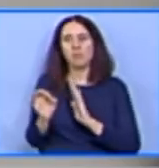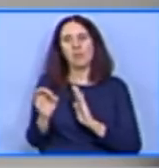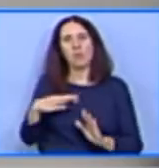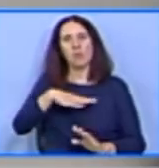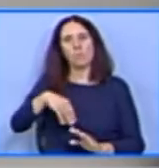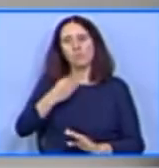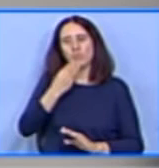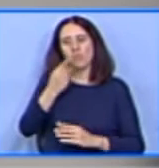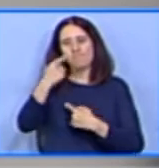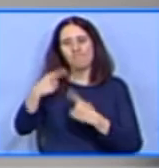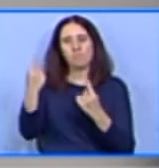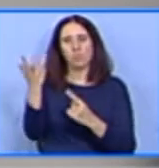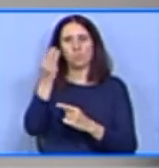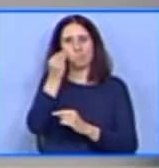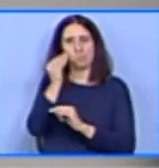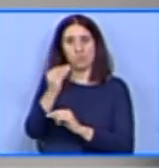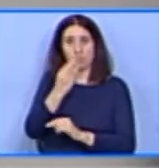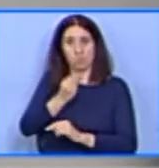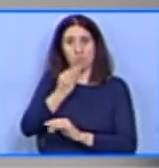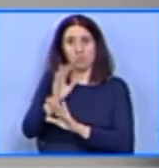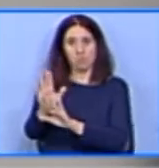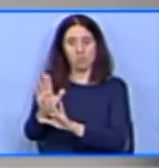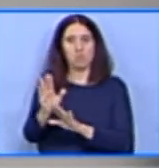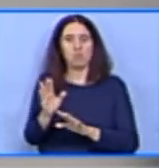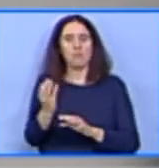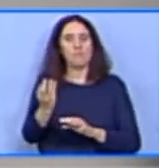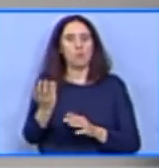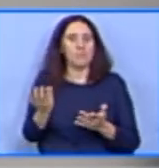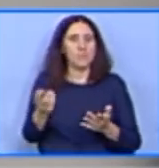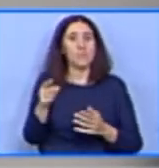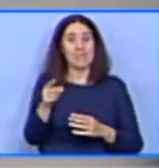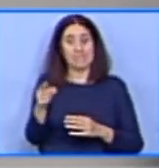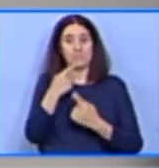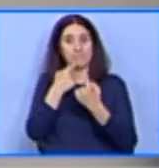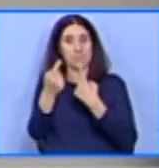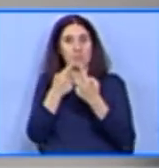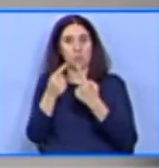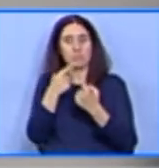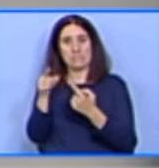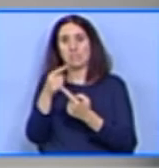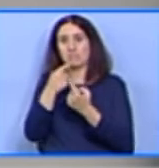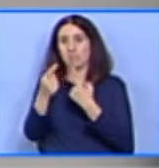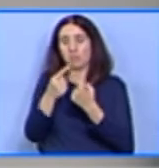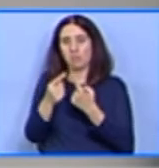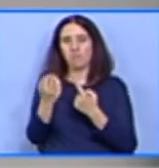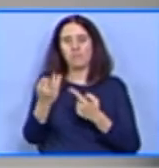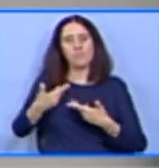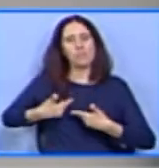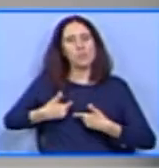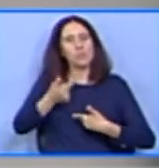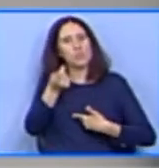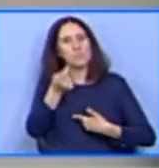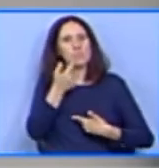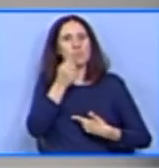mundo judaico, da cultura judaica, e portanto, ora, este diálogo também nos ajuda um